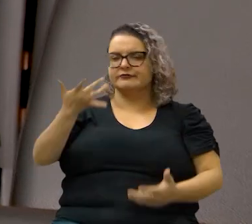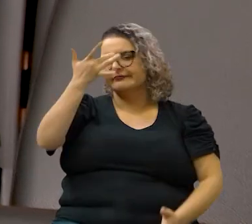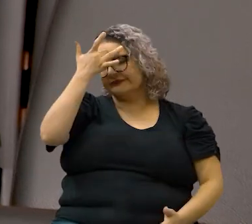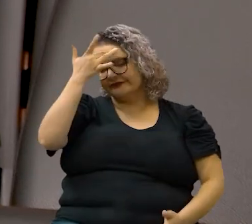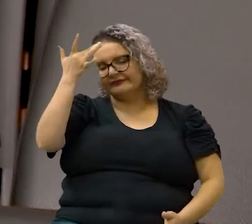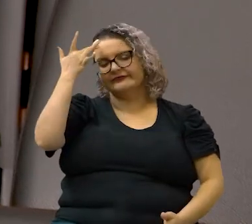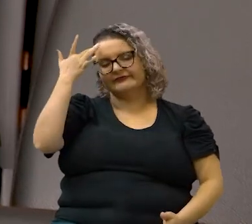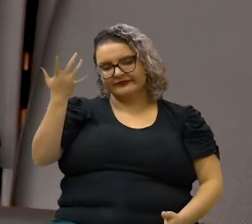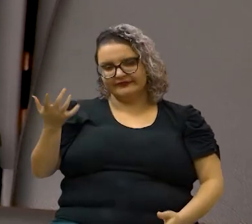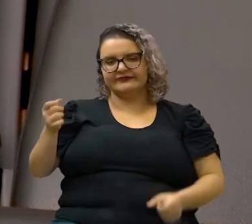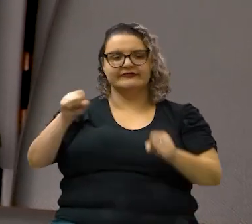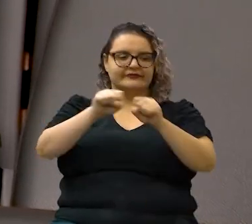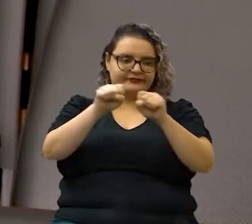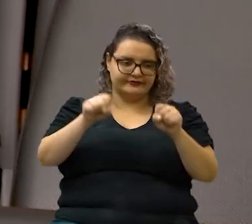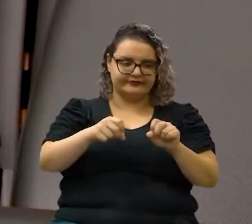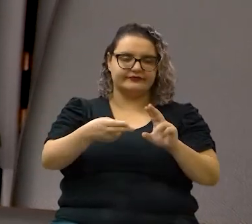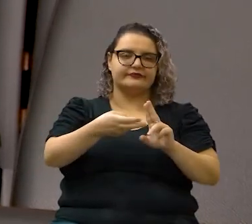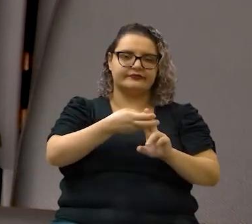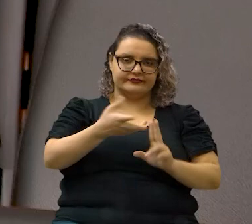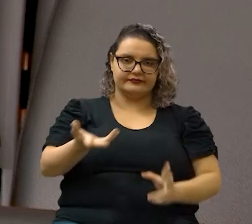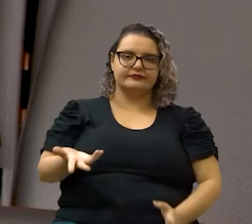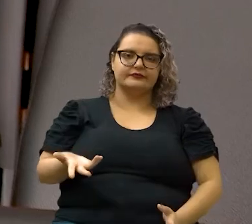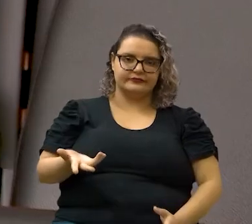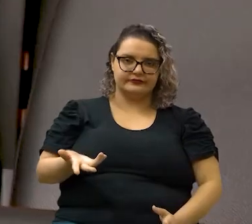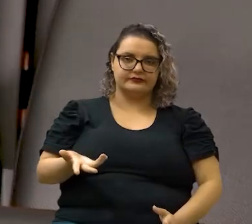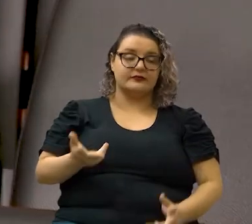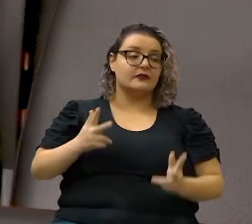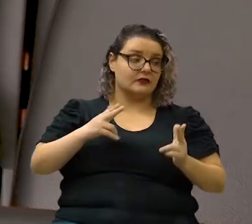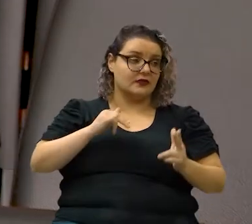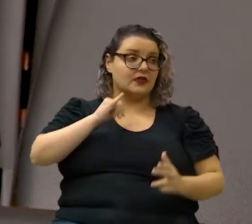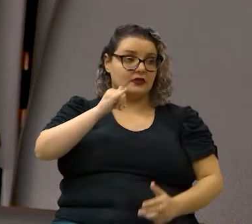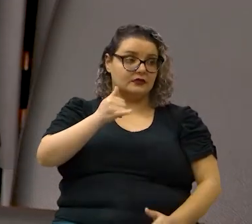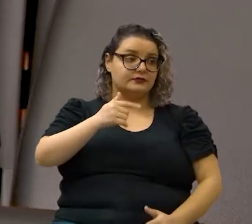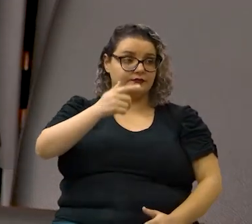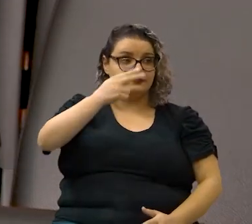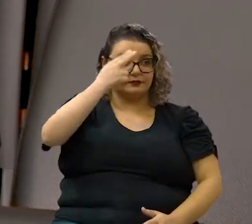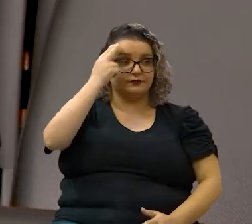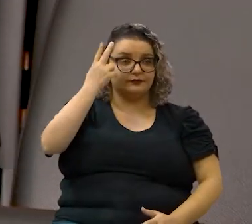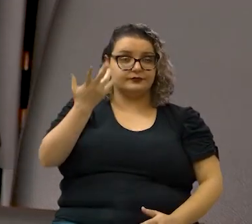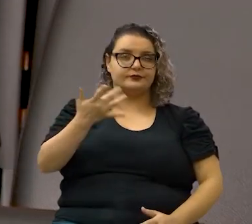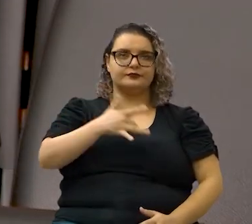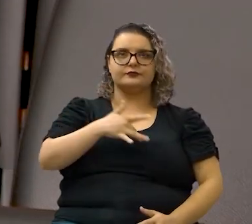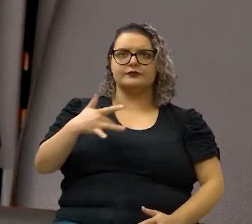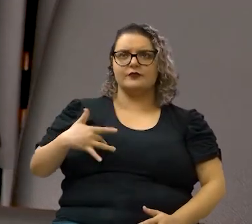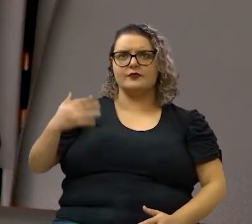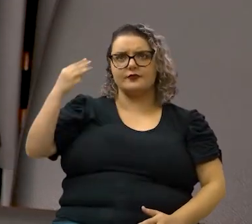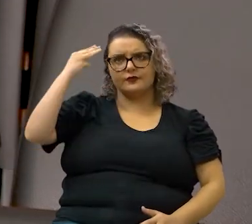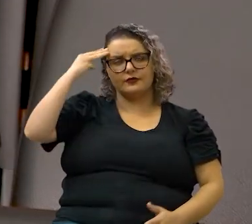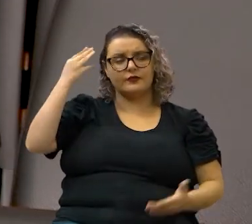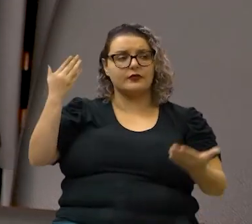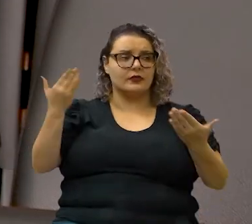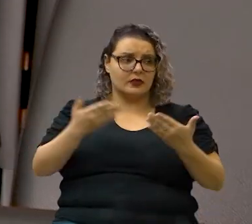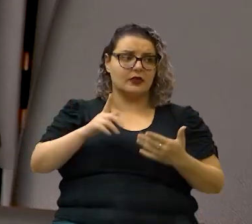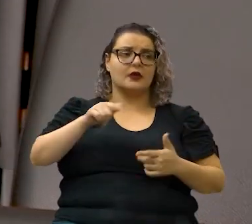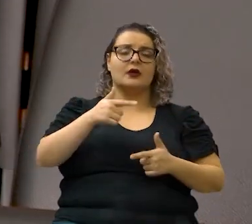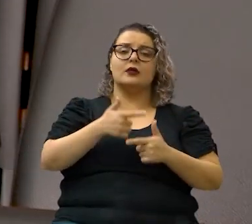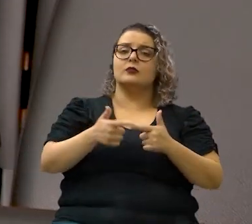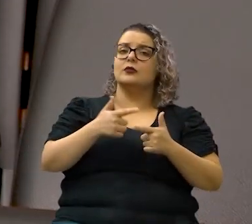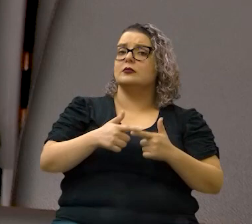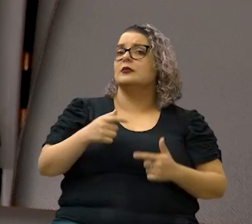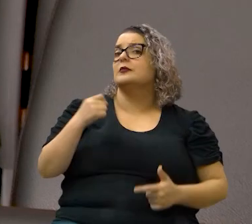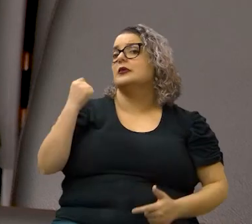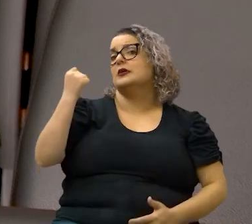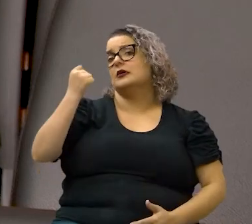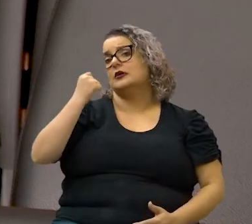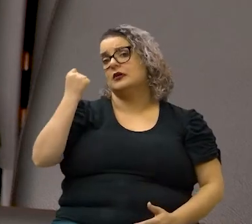saúde mental no Sistema Único de Saúde. E como a gente até disse, né, Gabriel, a questão da saúde mental hoje é um problema